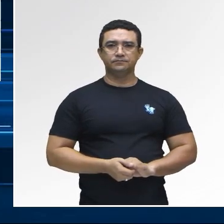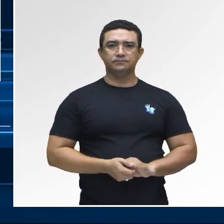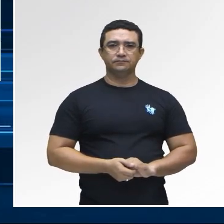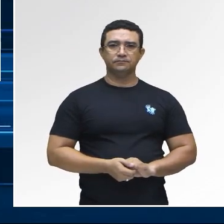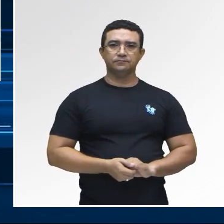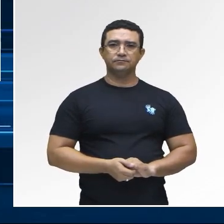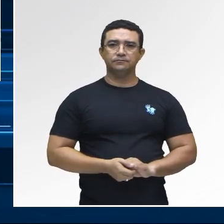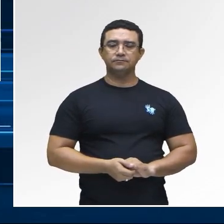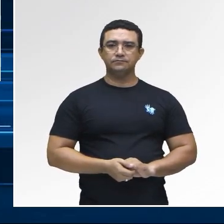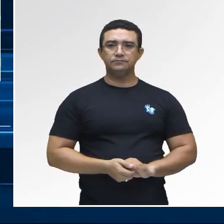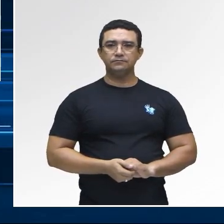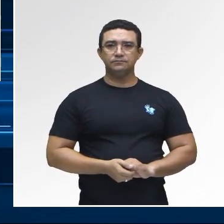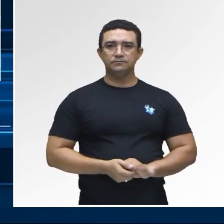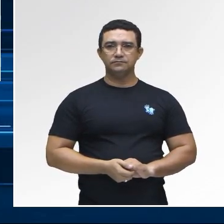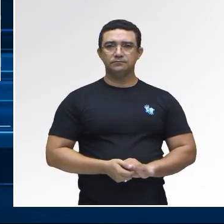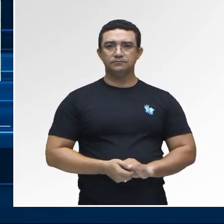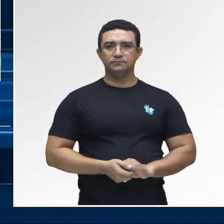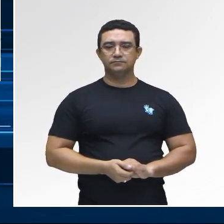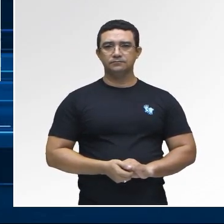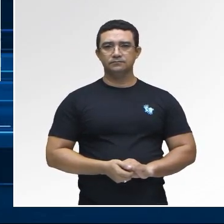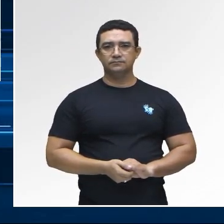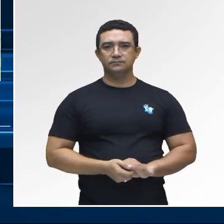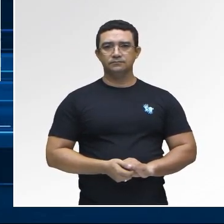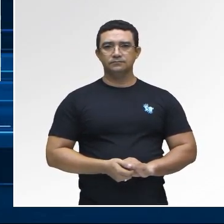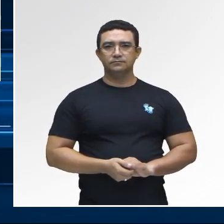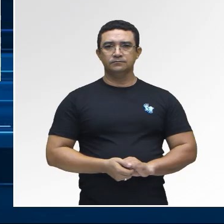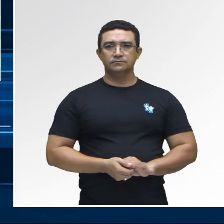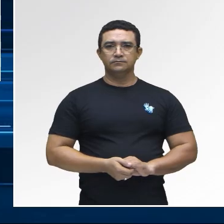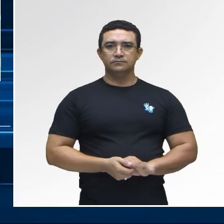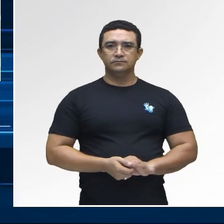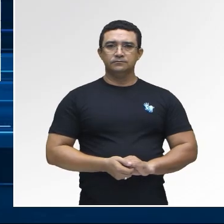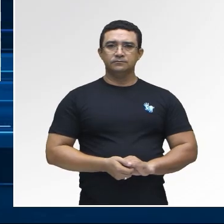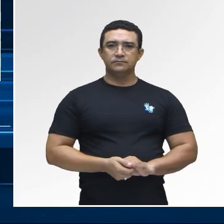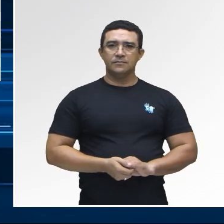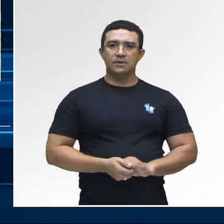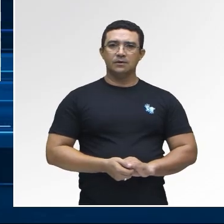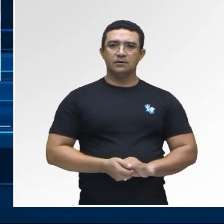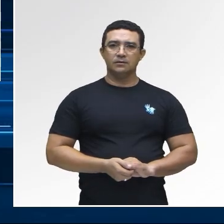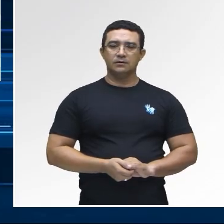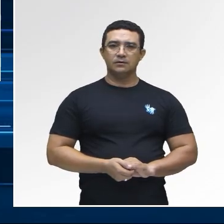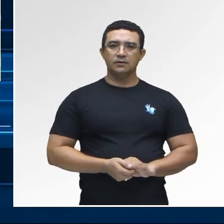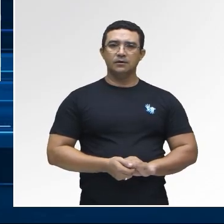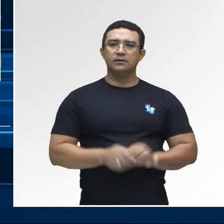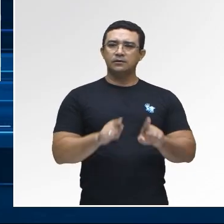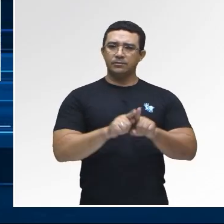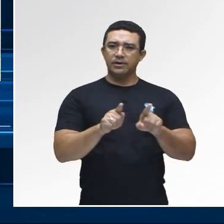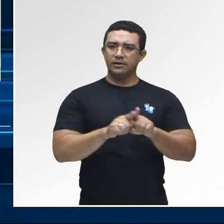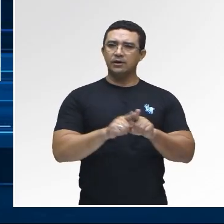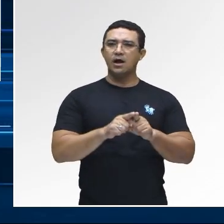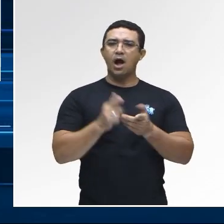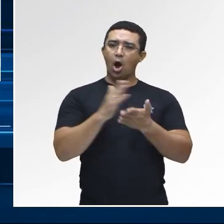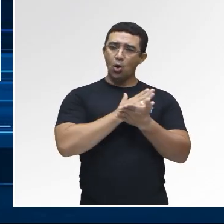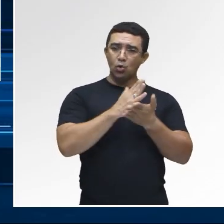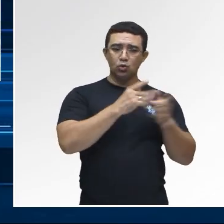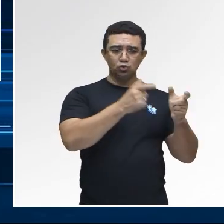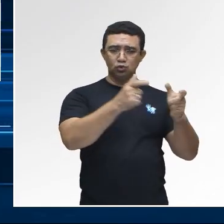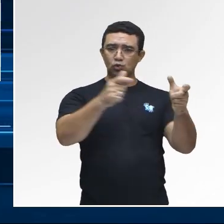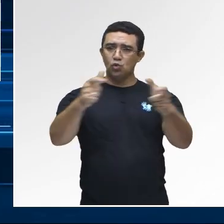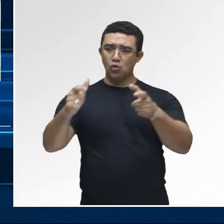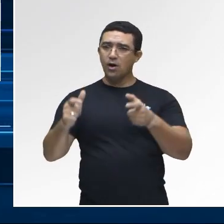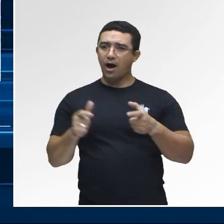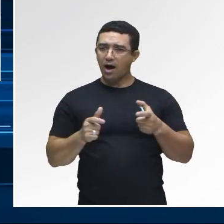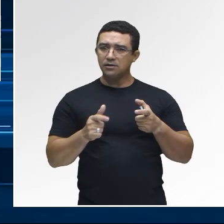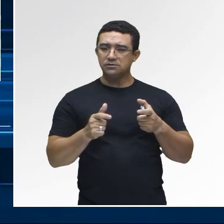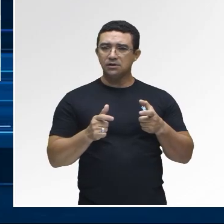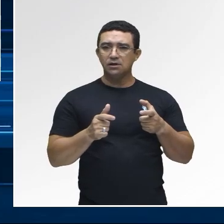precisaram brigar com ninguém. Por quê? Porque os próprios romanos, eles acabaram meio que